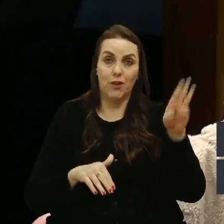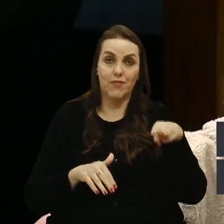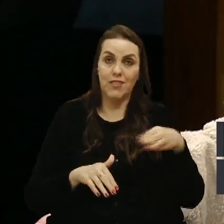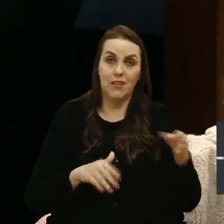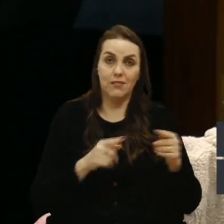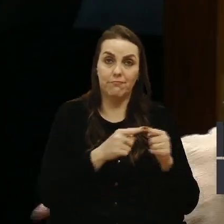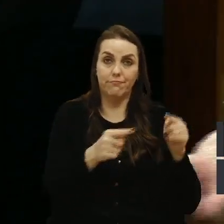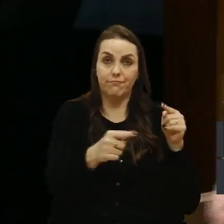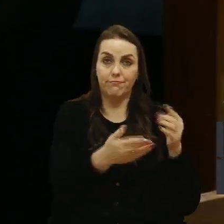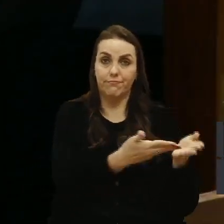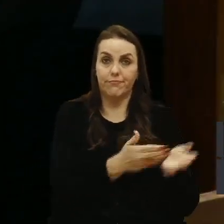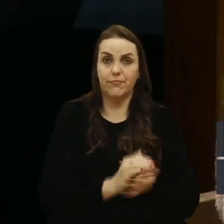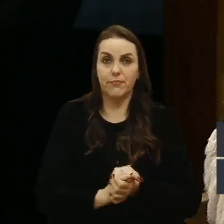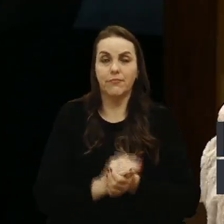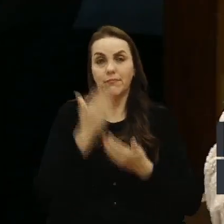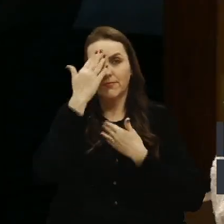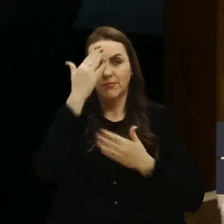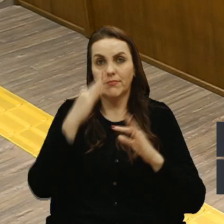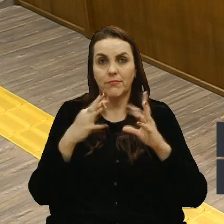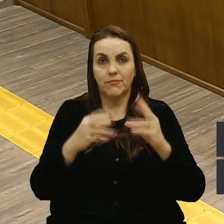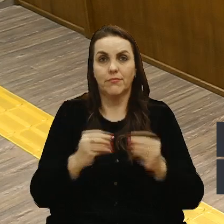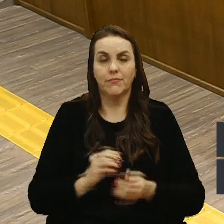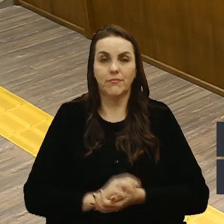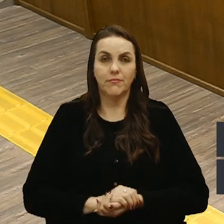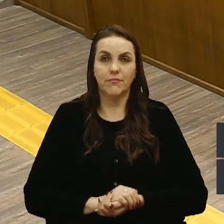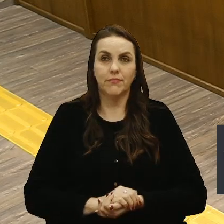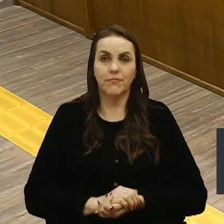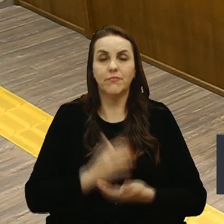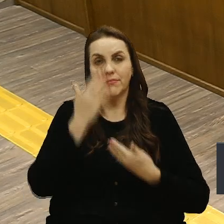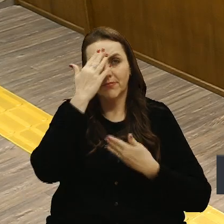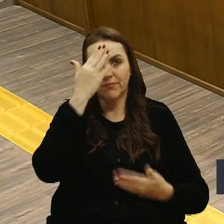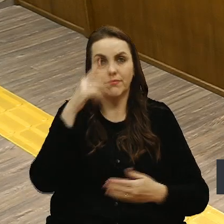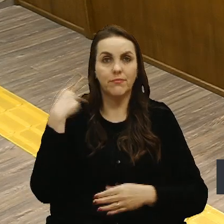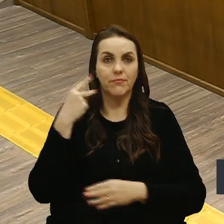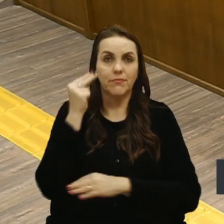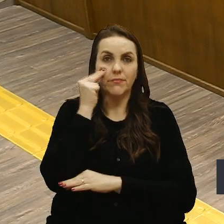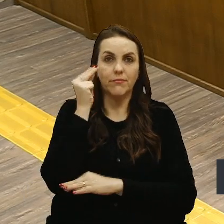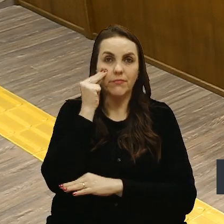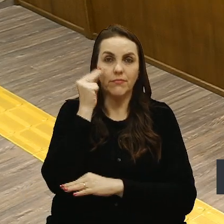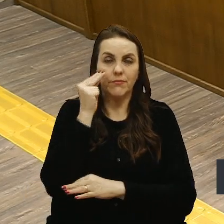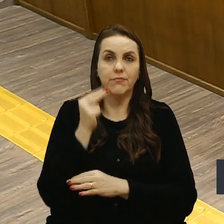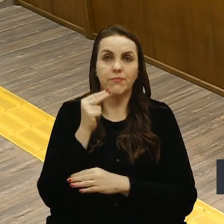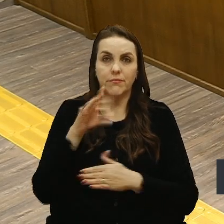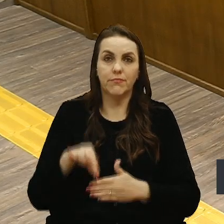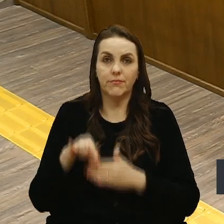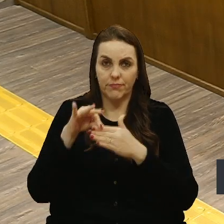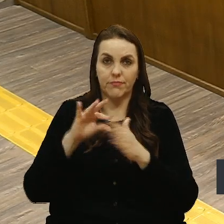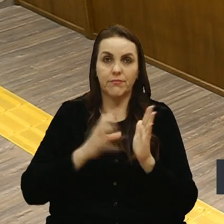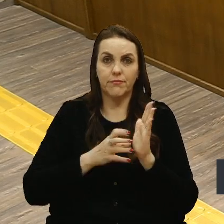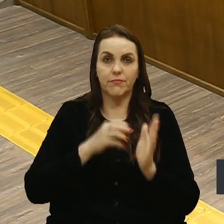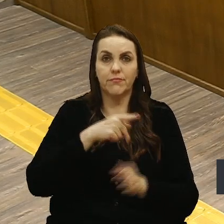da Visat. Muito obrigado a todos, pessoal. Obrigado, vereador Libardi, que falou em declaração de líder da bancada do PCdoB.